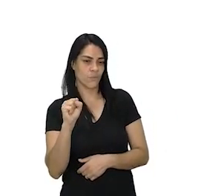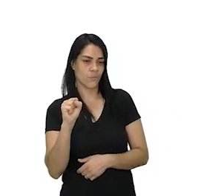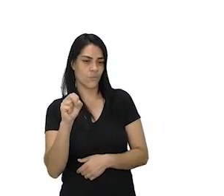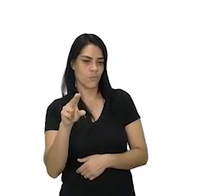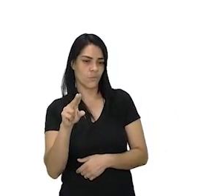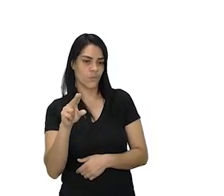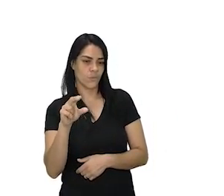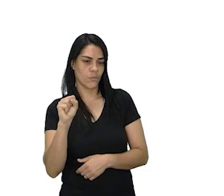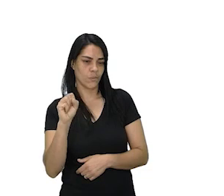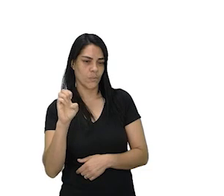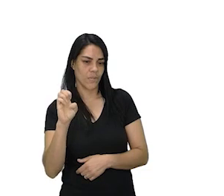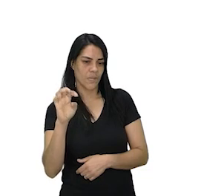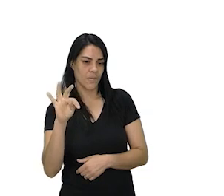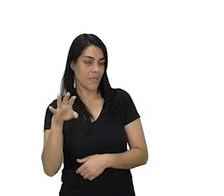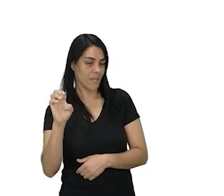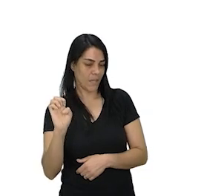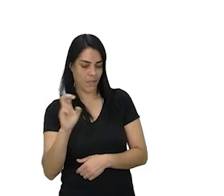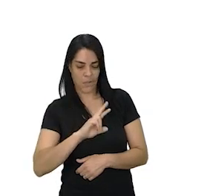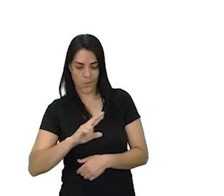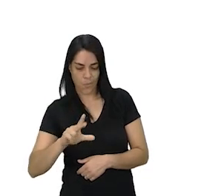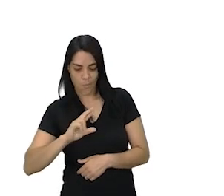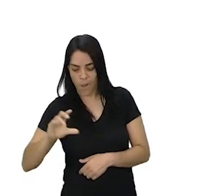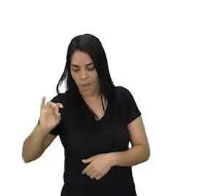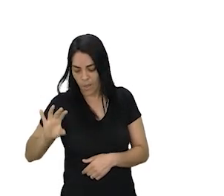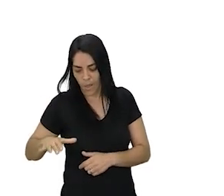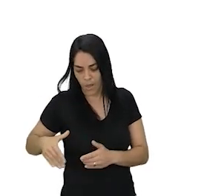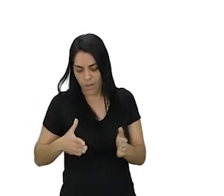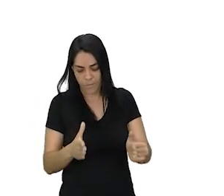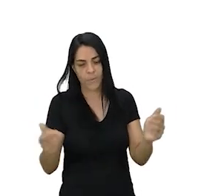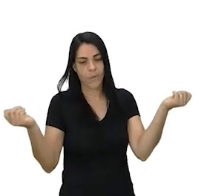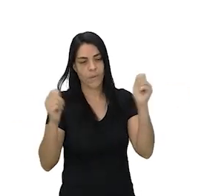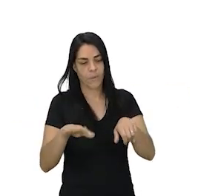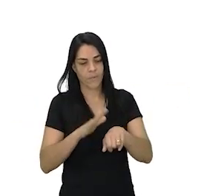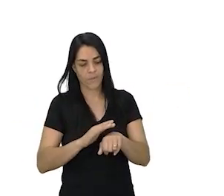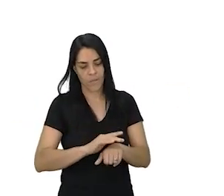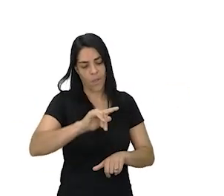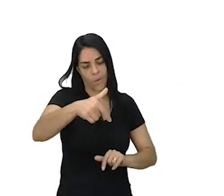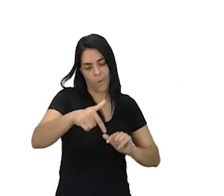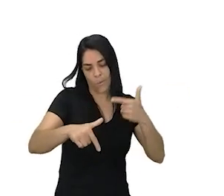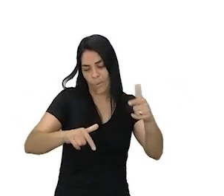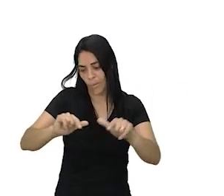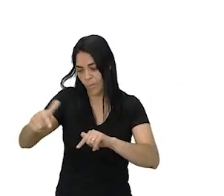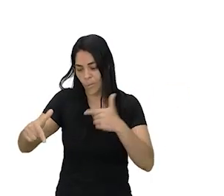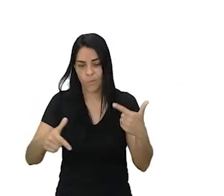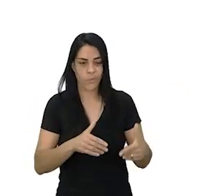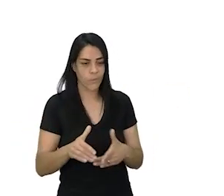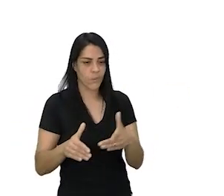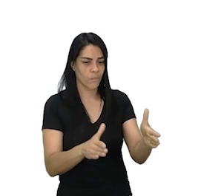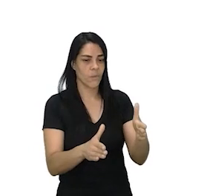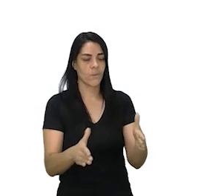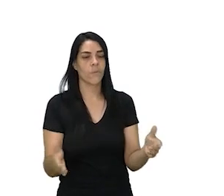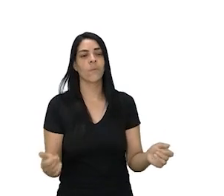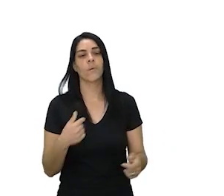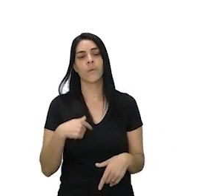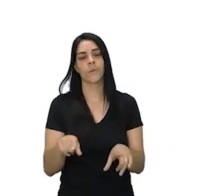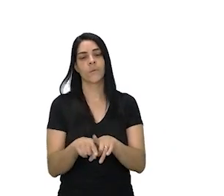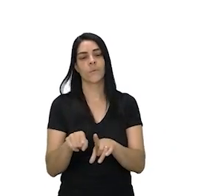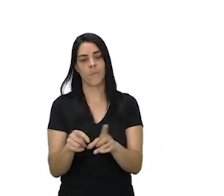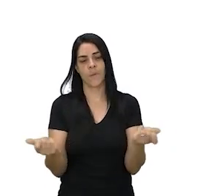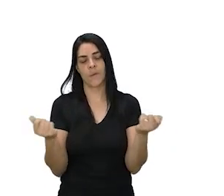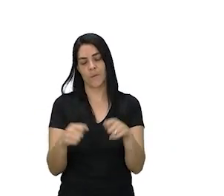por aí só, não. Eu posso fazer outros caminhos. Eu posso, por exemplo, sair aqui,